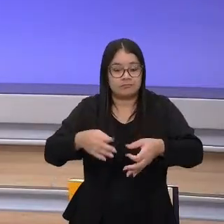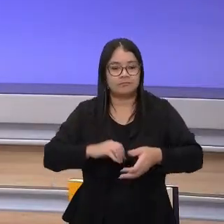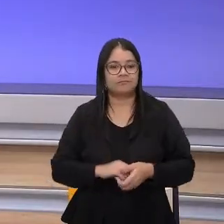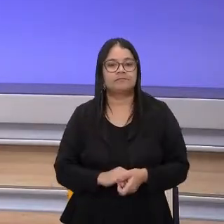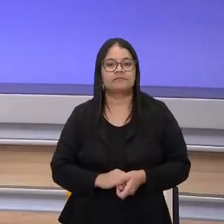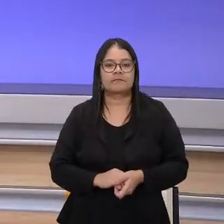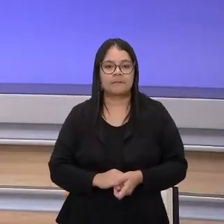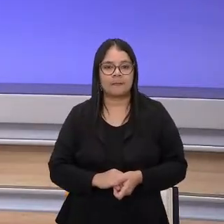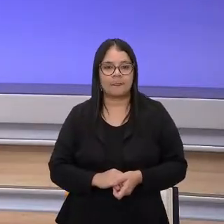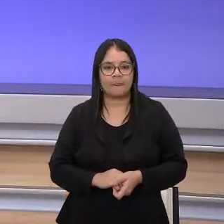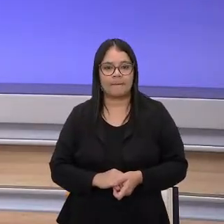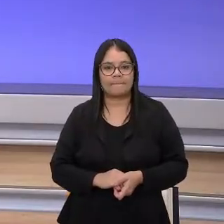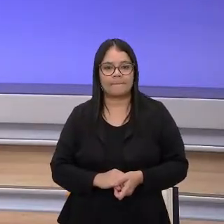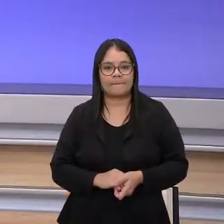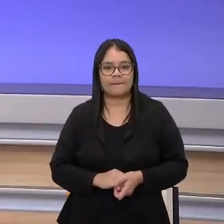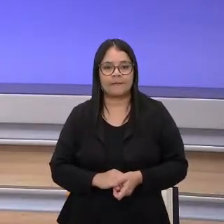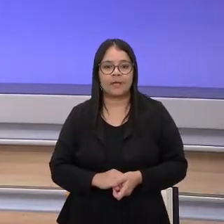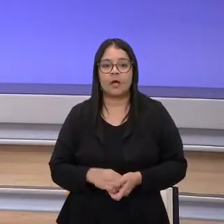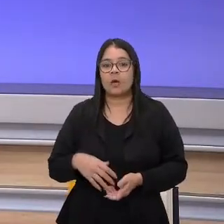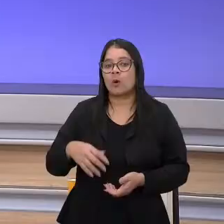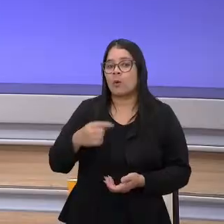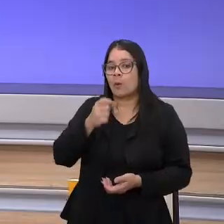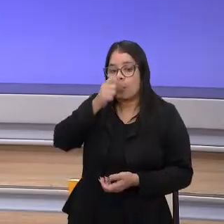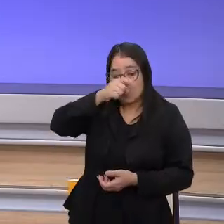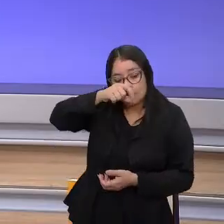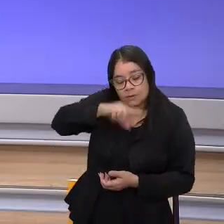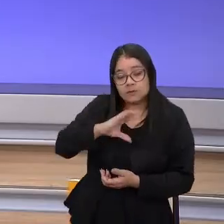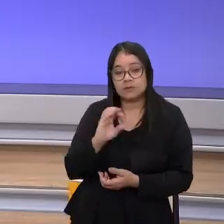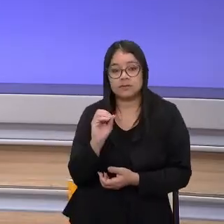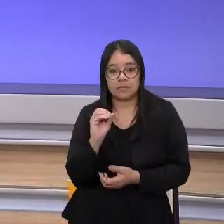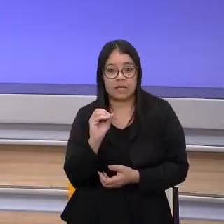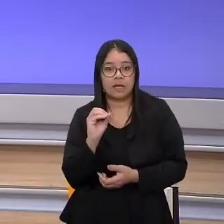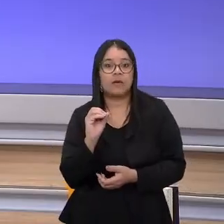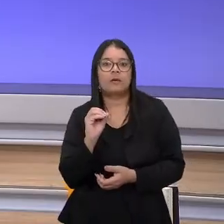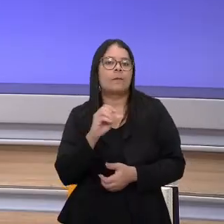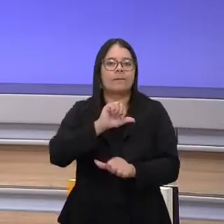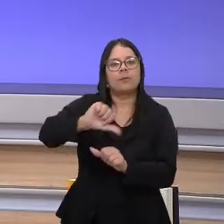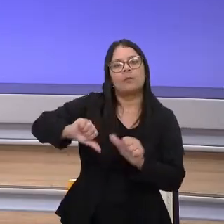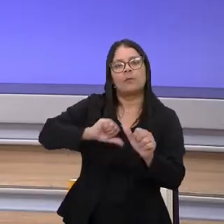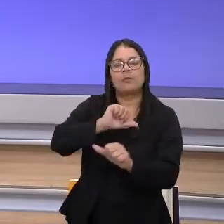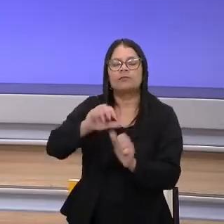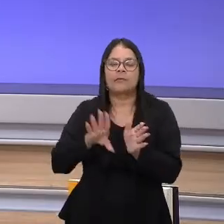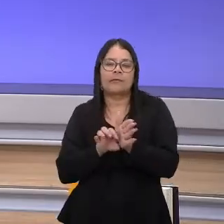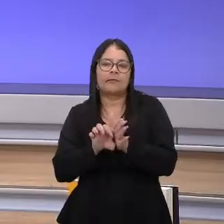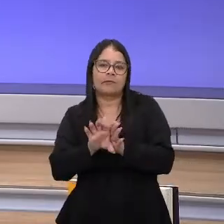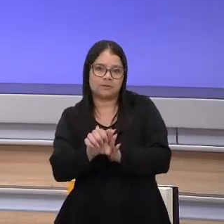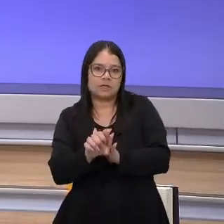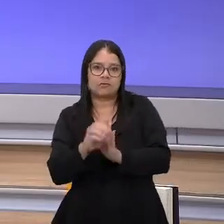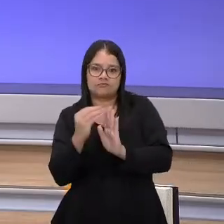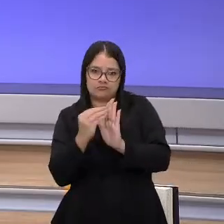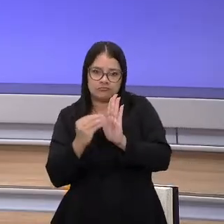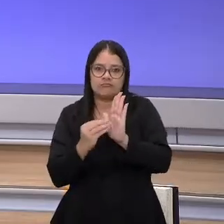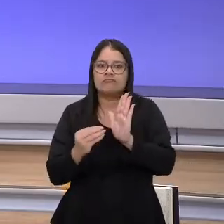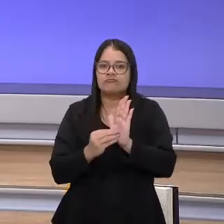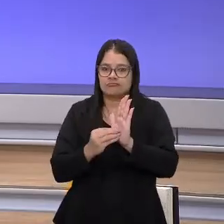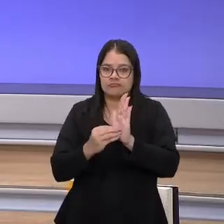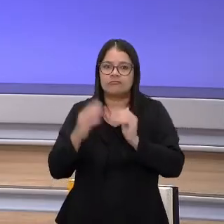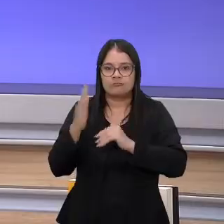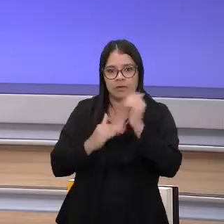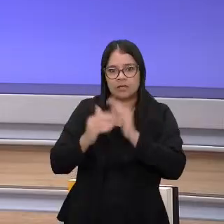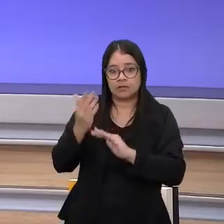questão do lixo zero é exatamente esse, para nós mudarmos esse conceito e começarmos a fazer